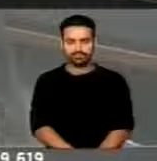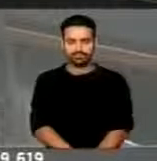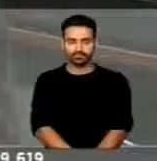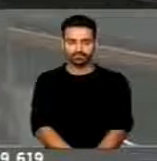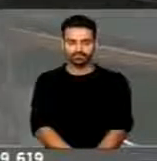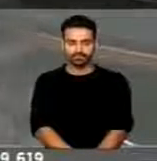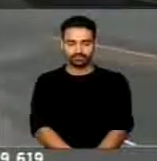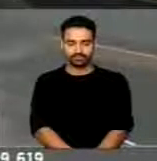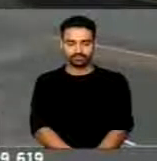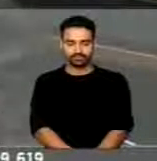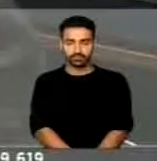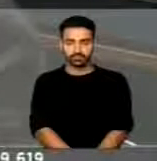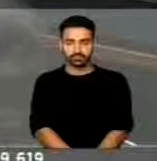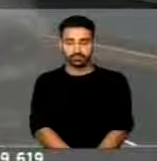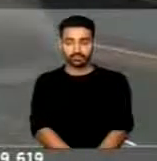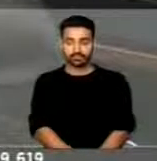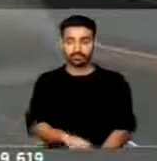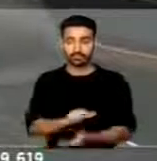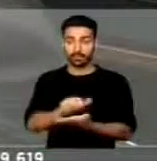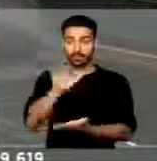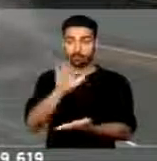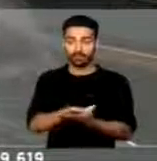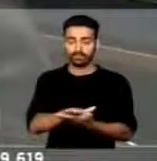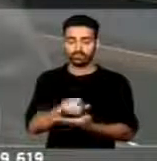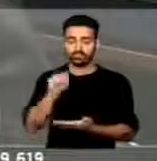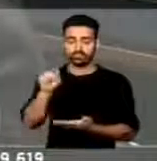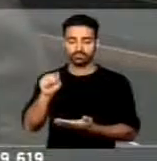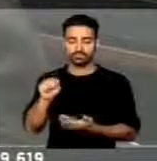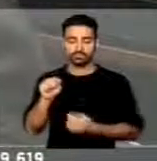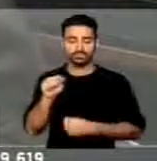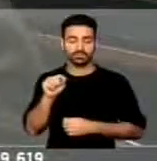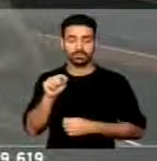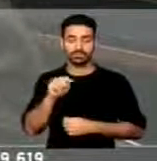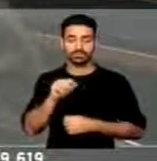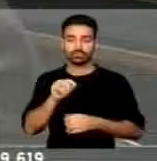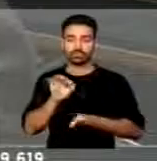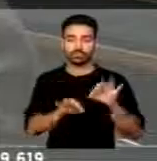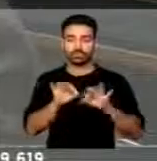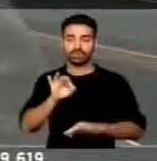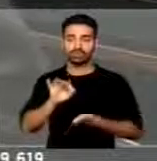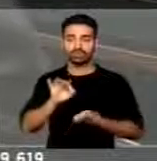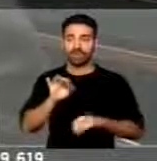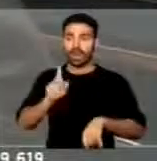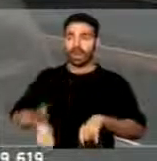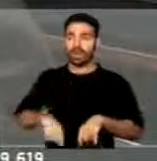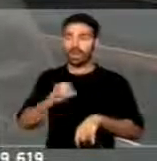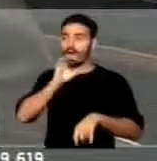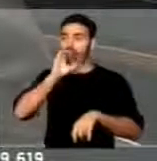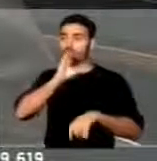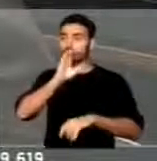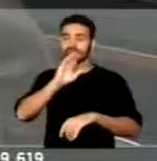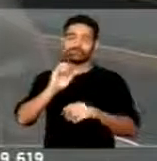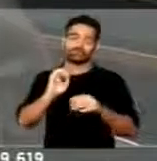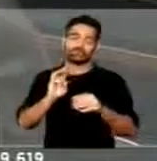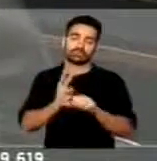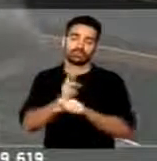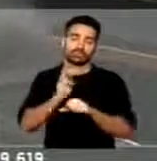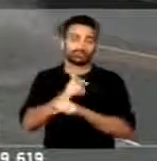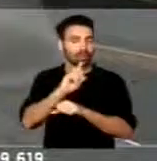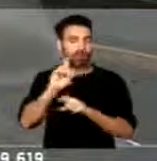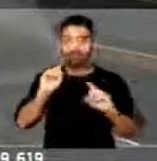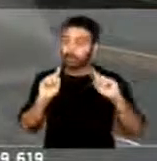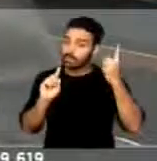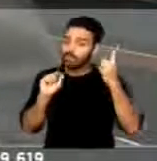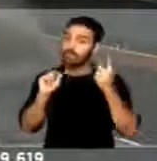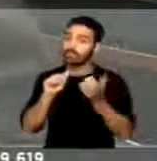Então, multas. O juiz não foi logo bloqueando o aplicativo, não. O juiz aplicou multa,